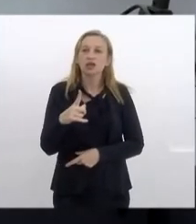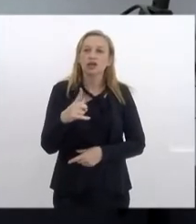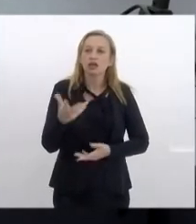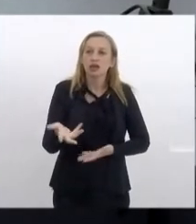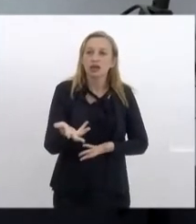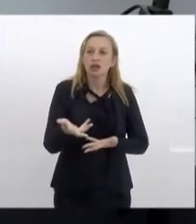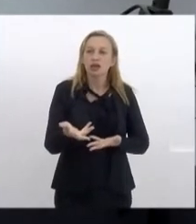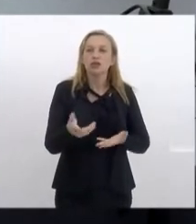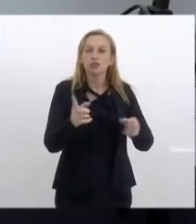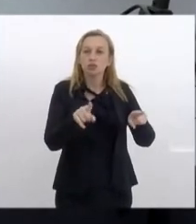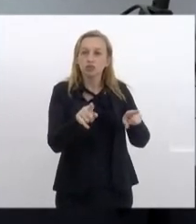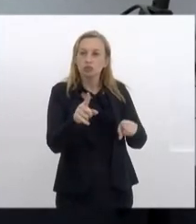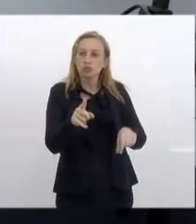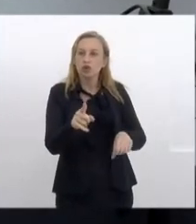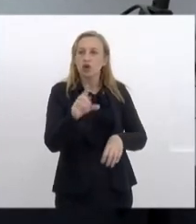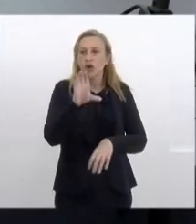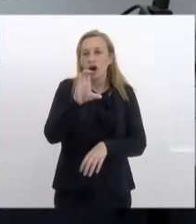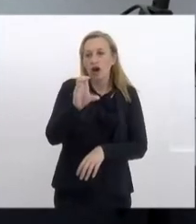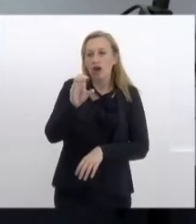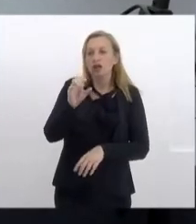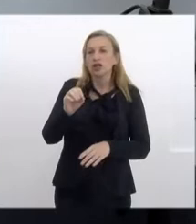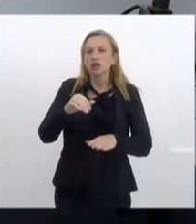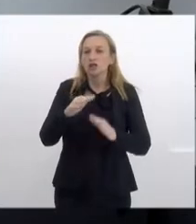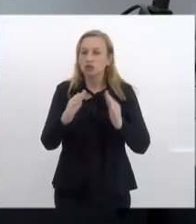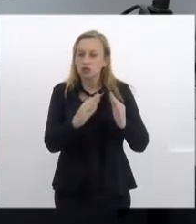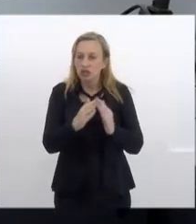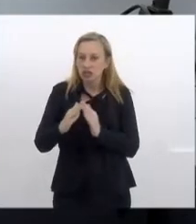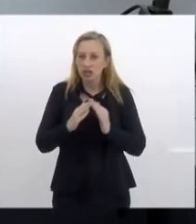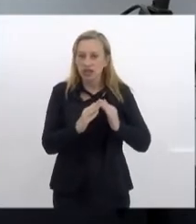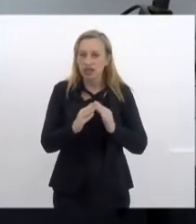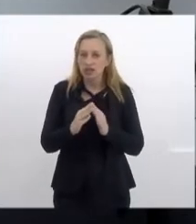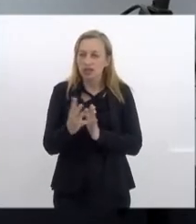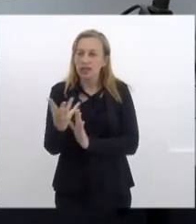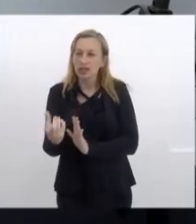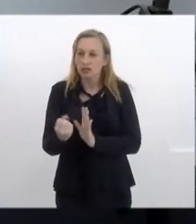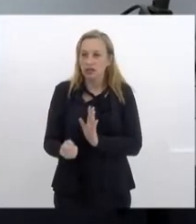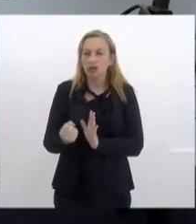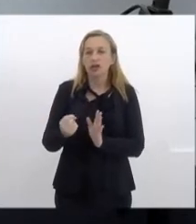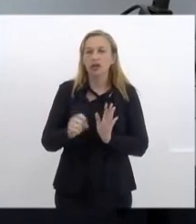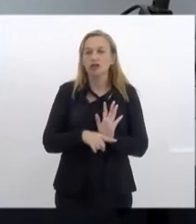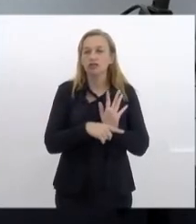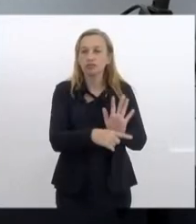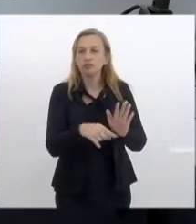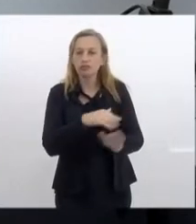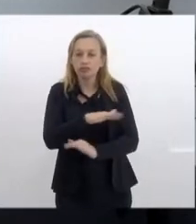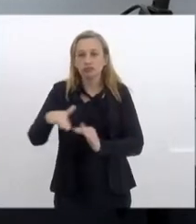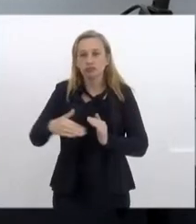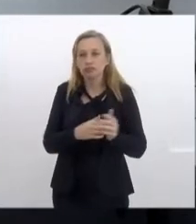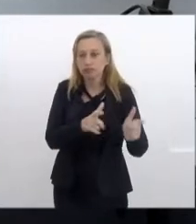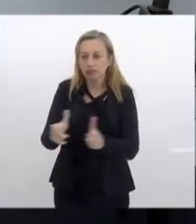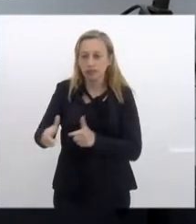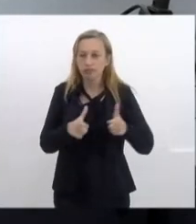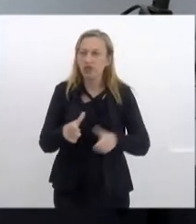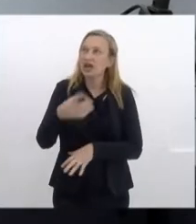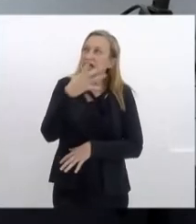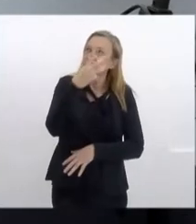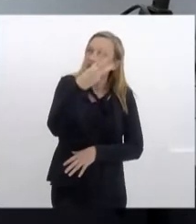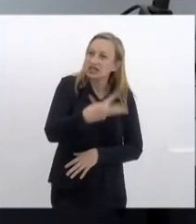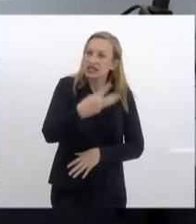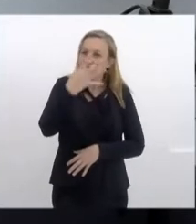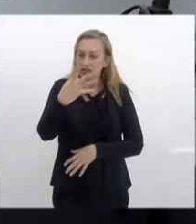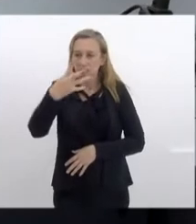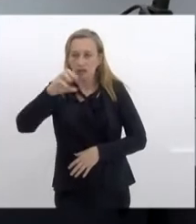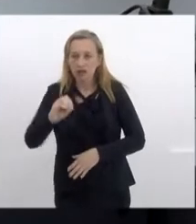hoje em acolhimento. Nós atendemos toda a cidade do Rio de Janeiro e o estado do Rio. Então é muita dificuldade. Estamos com 340 hoje, só